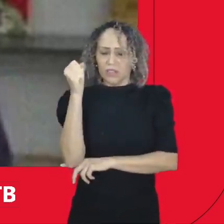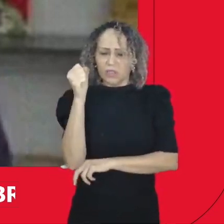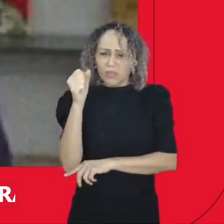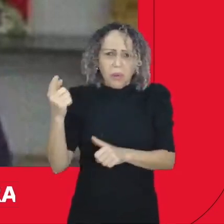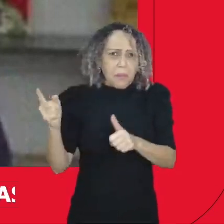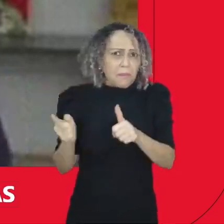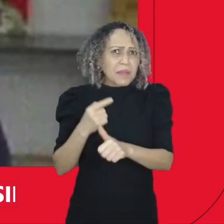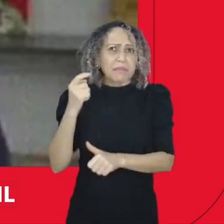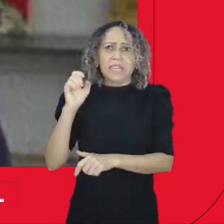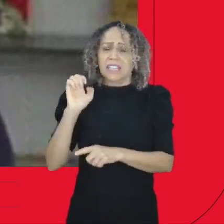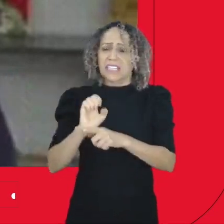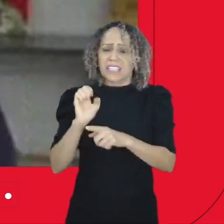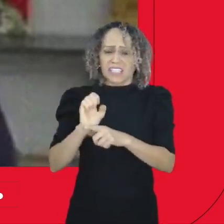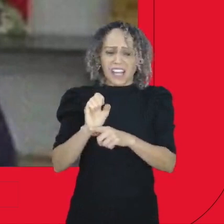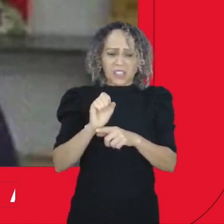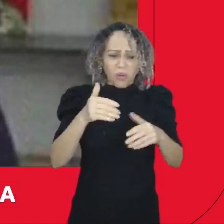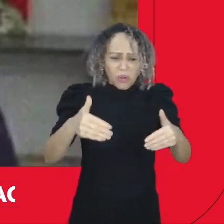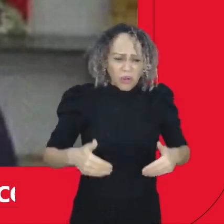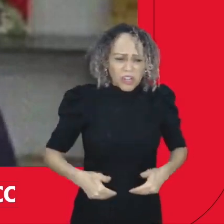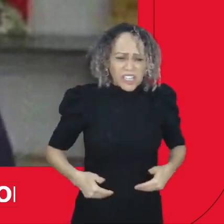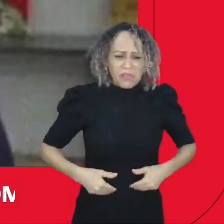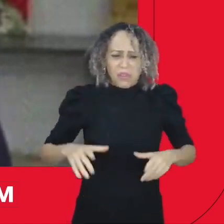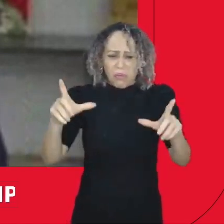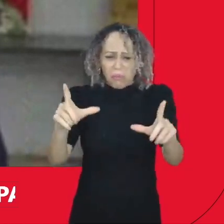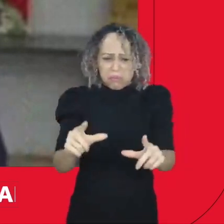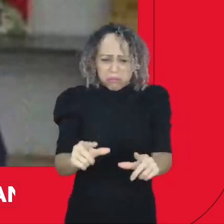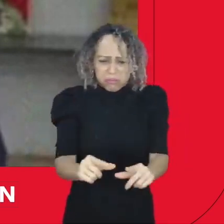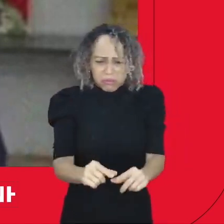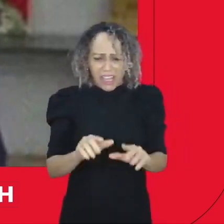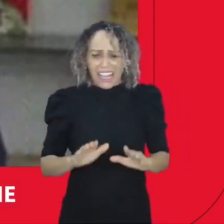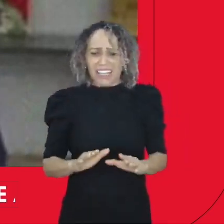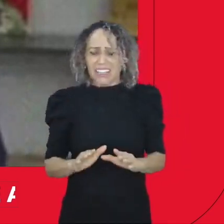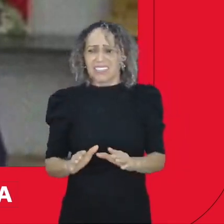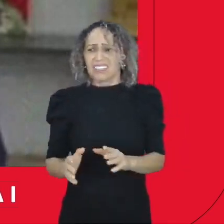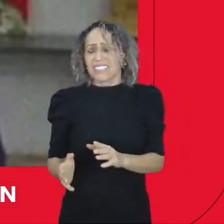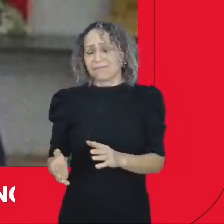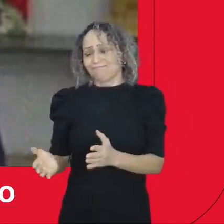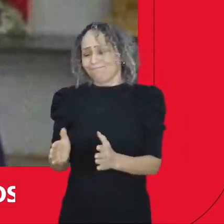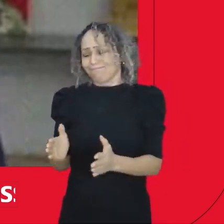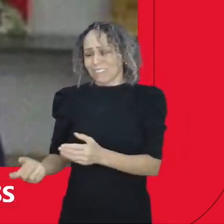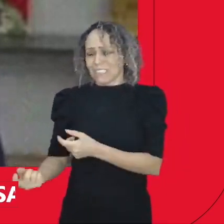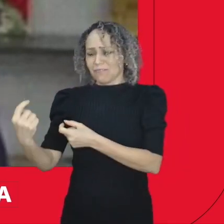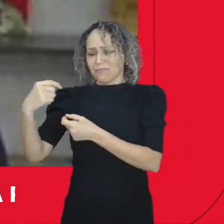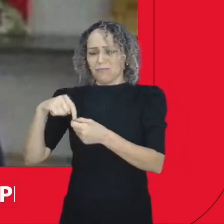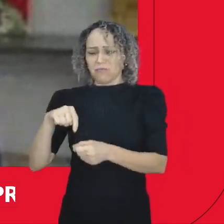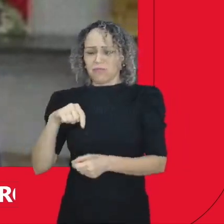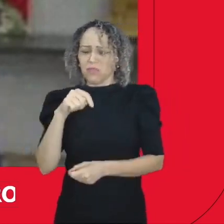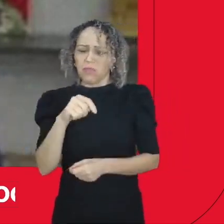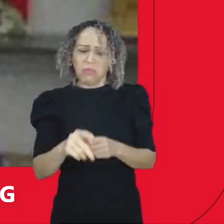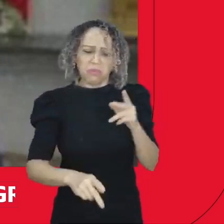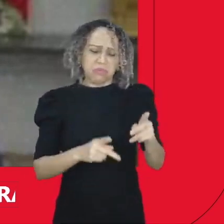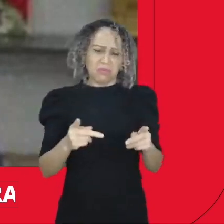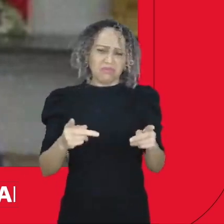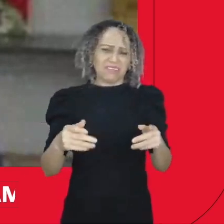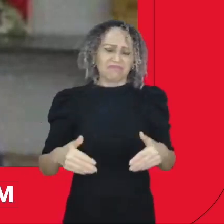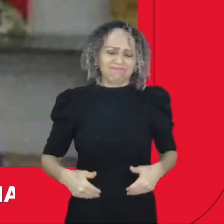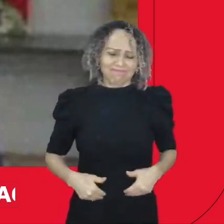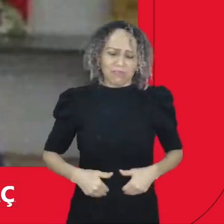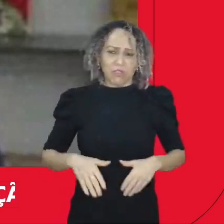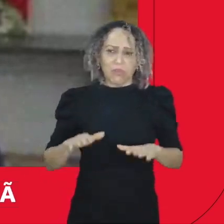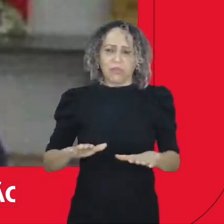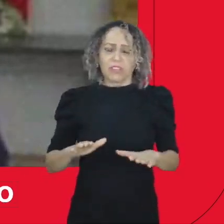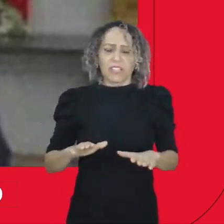Nacional, nós tínhamos aqui um complemento à renda chamado RS mais igual. Por isso que o Rio Grande do Sul foi o primeiro